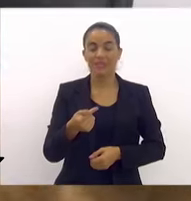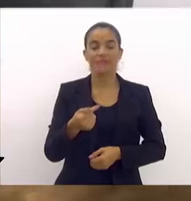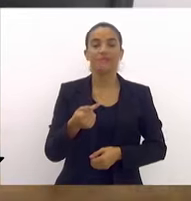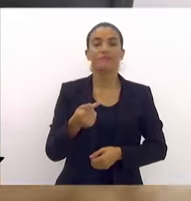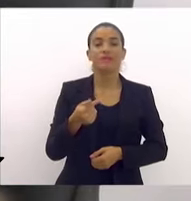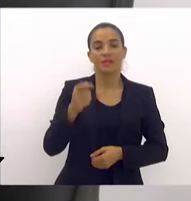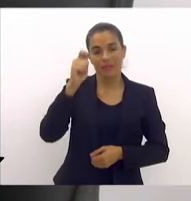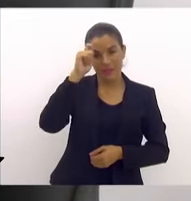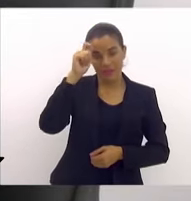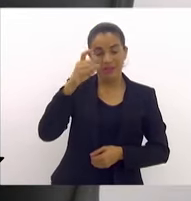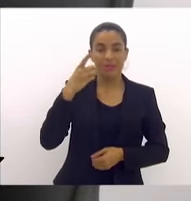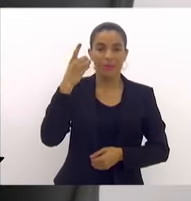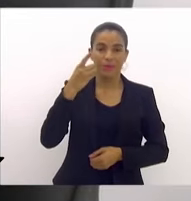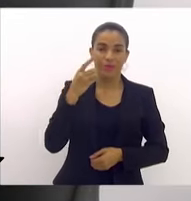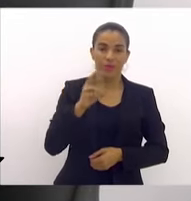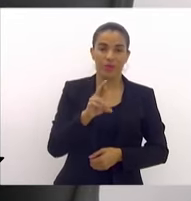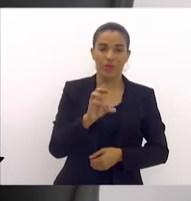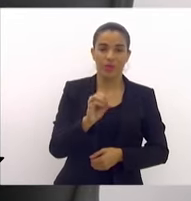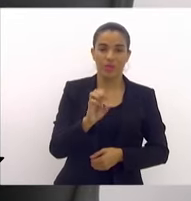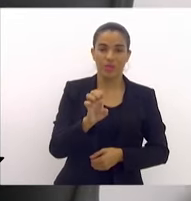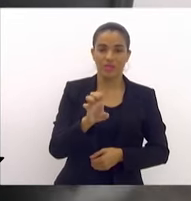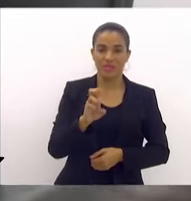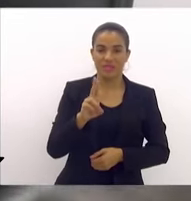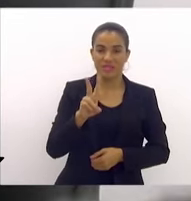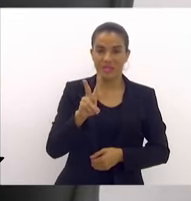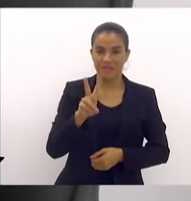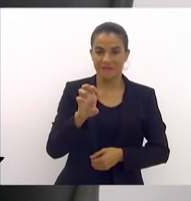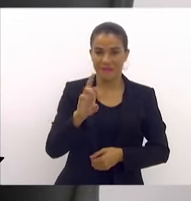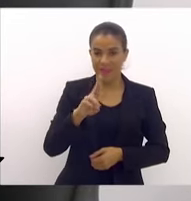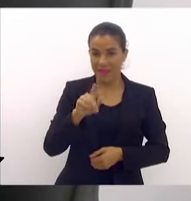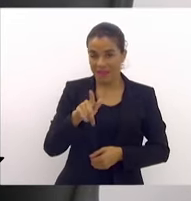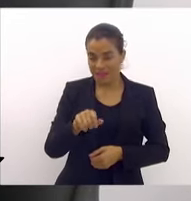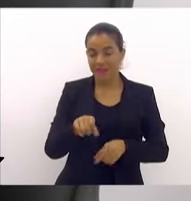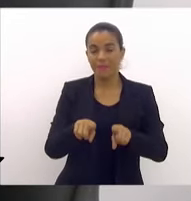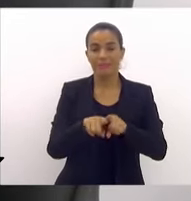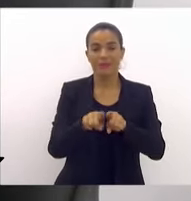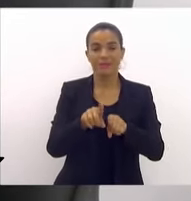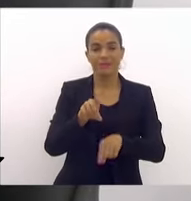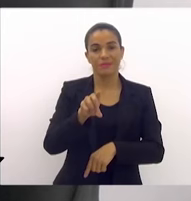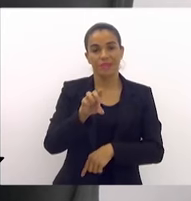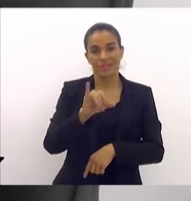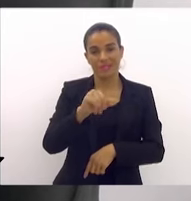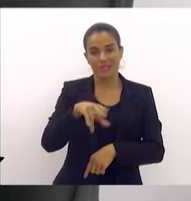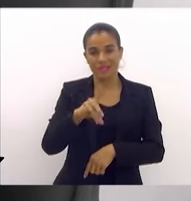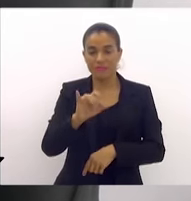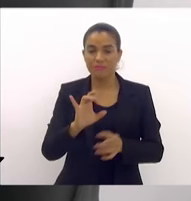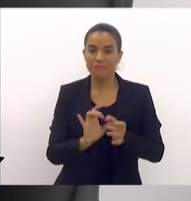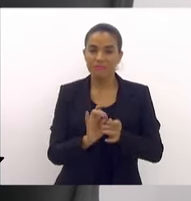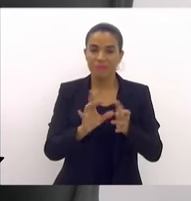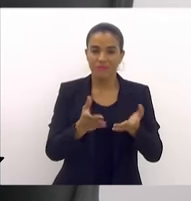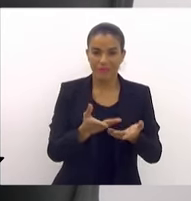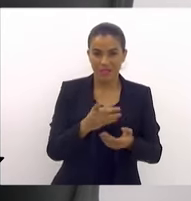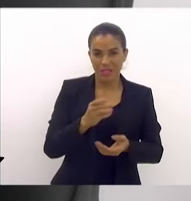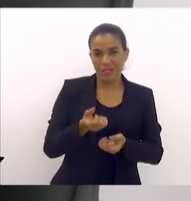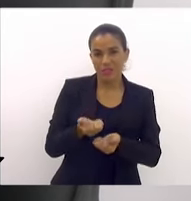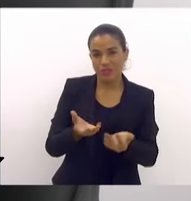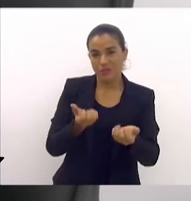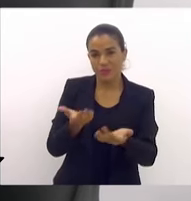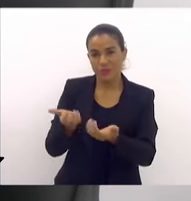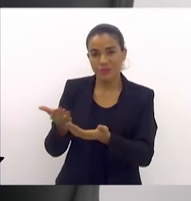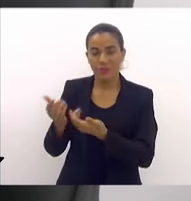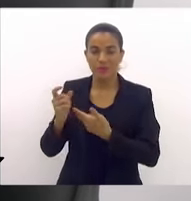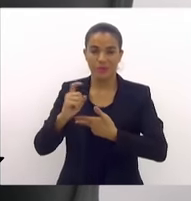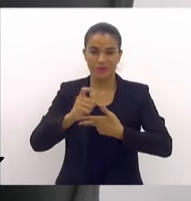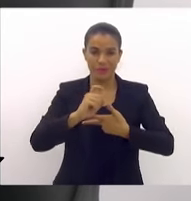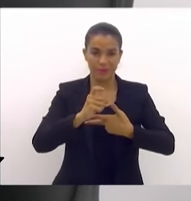autoria dos deputados Rosenberg Reis e Índia Armelau, que regulamenta a disponibilização através de distribuição pelo Poder